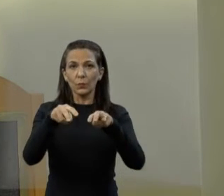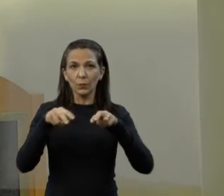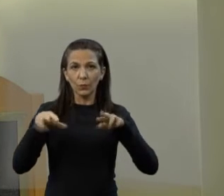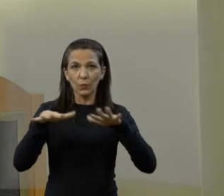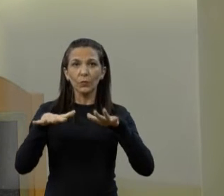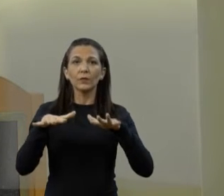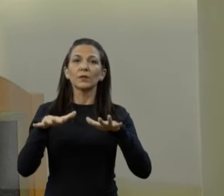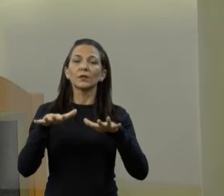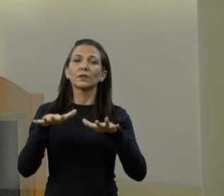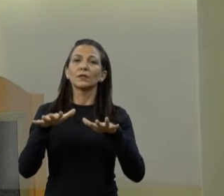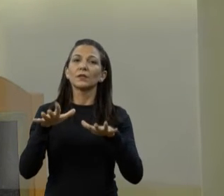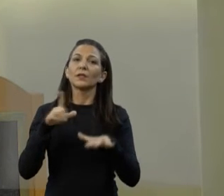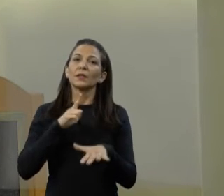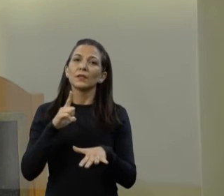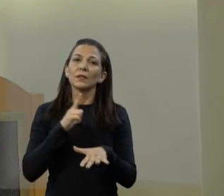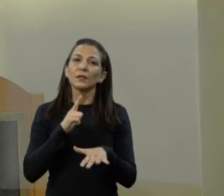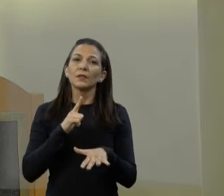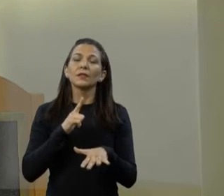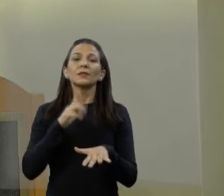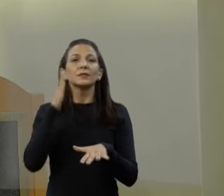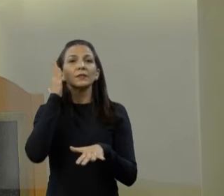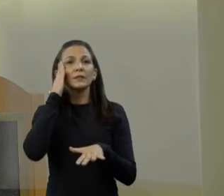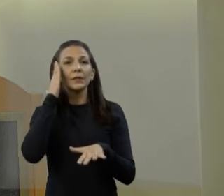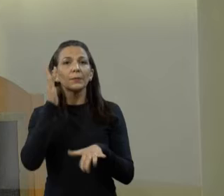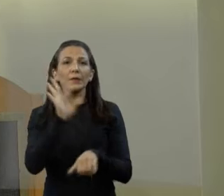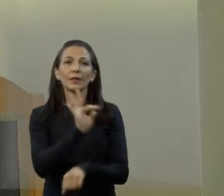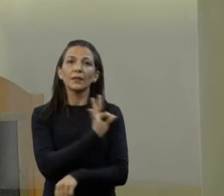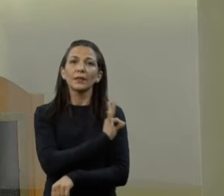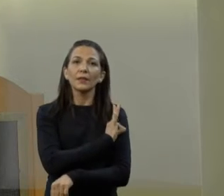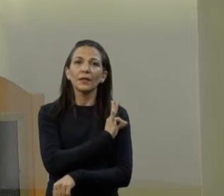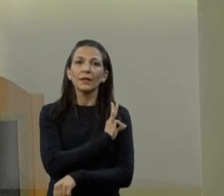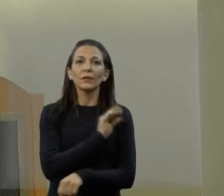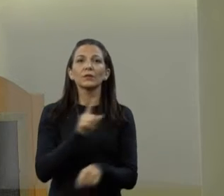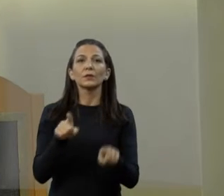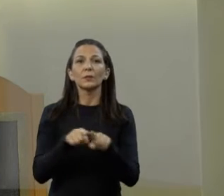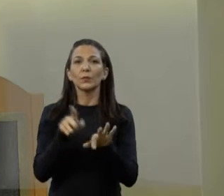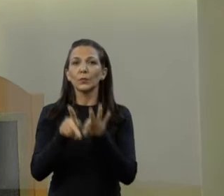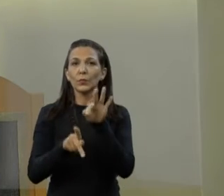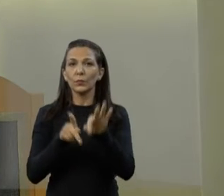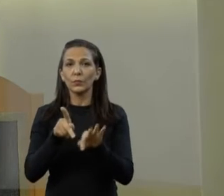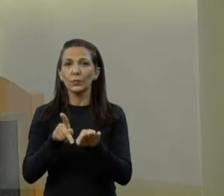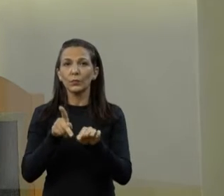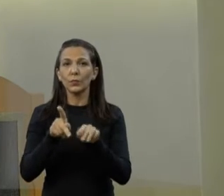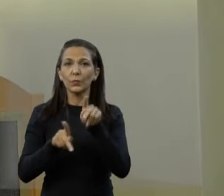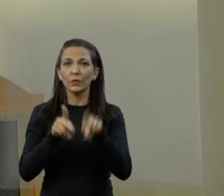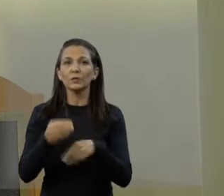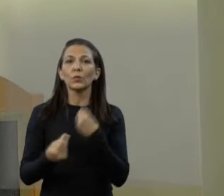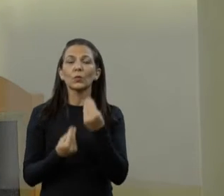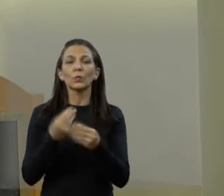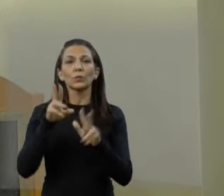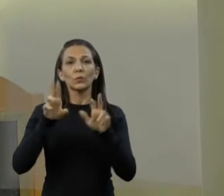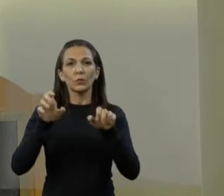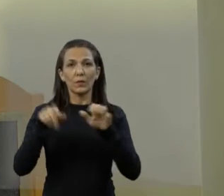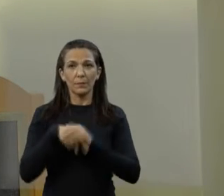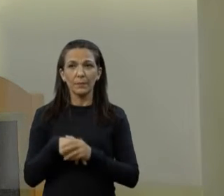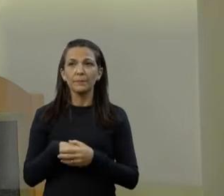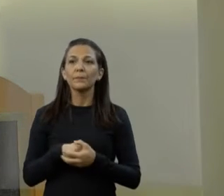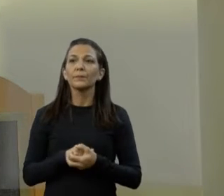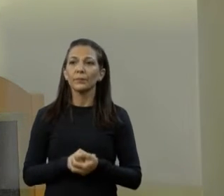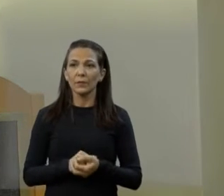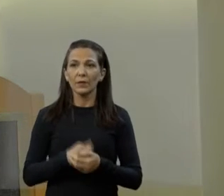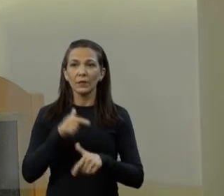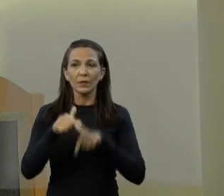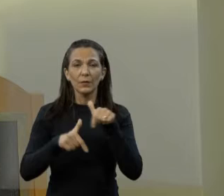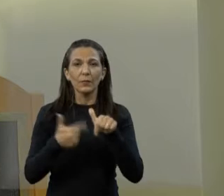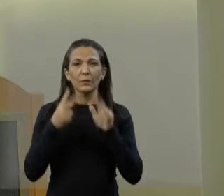para poder ouvir e saber mais tanto dos técnicos como da população e vocês podem acompanhar um pouco mais o nosso trabalho